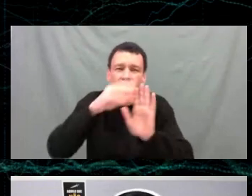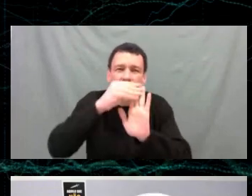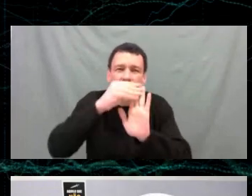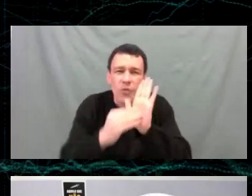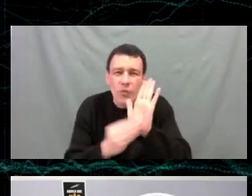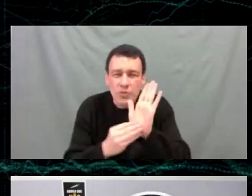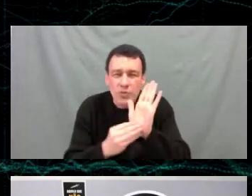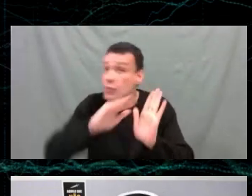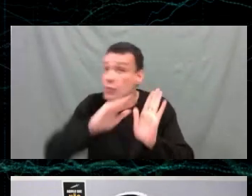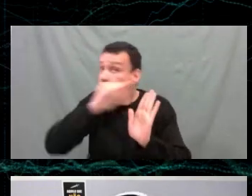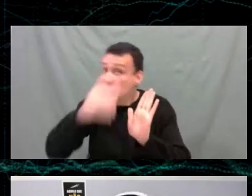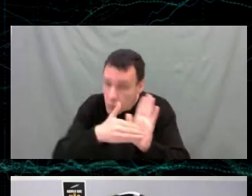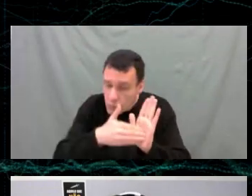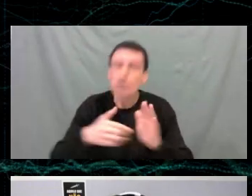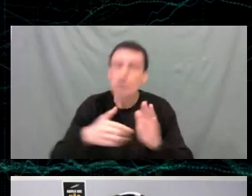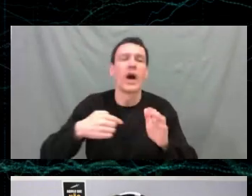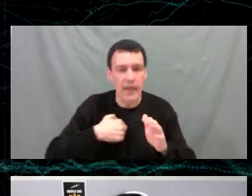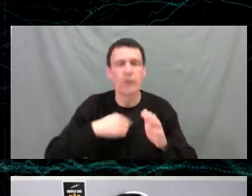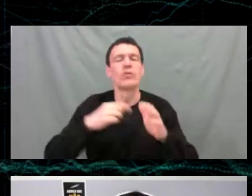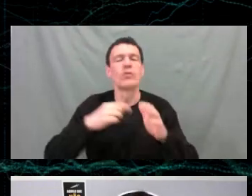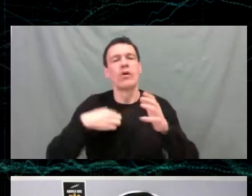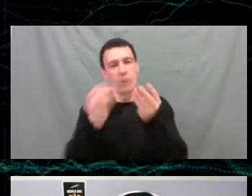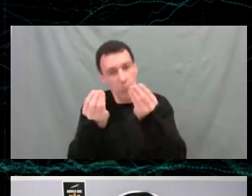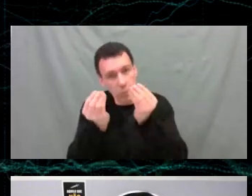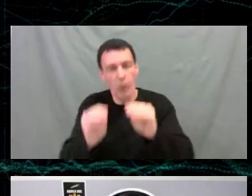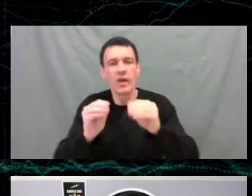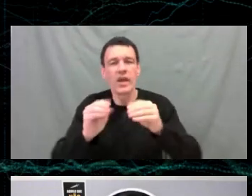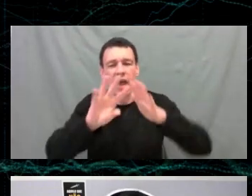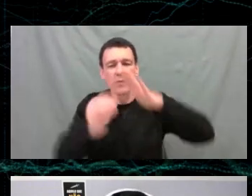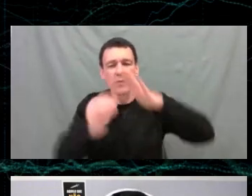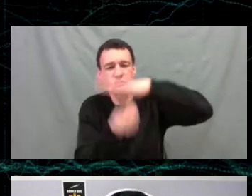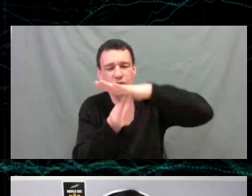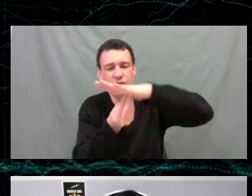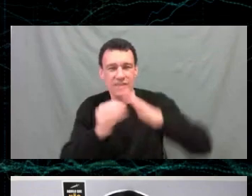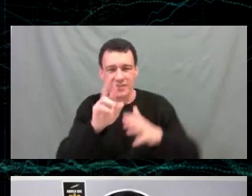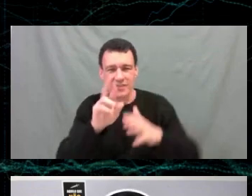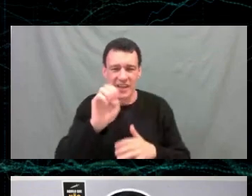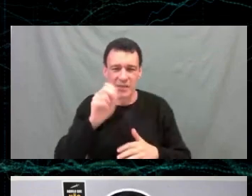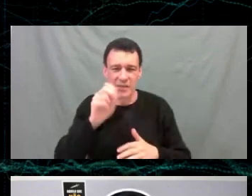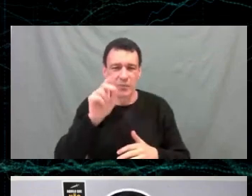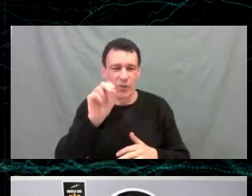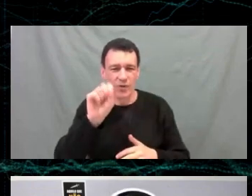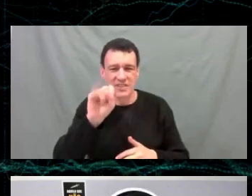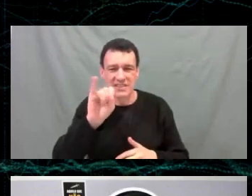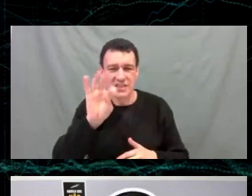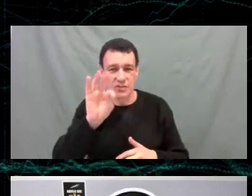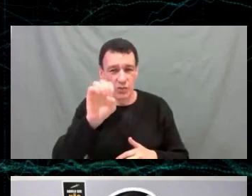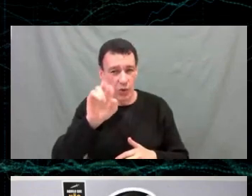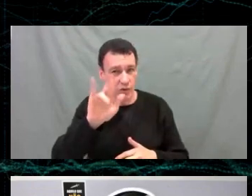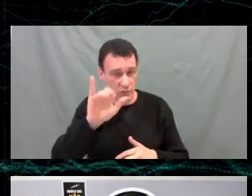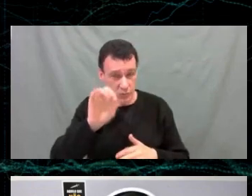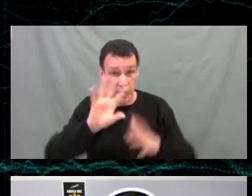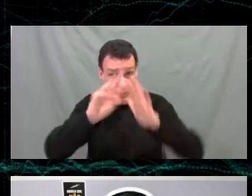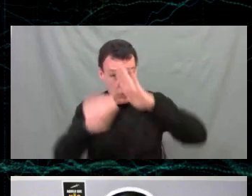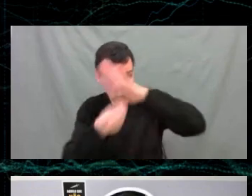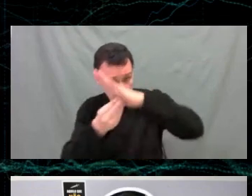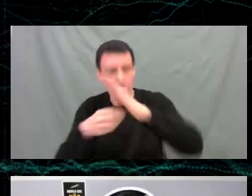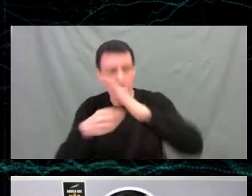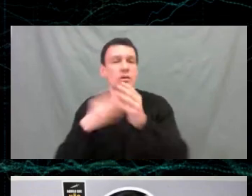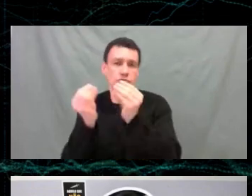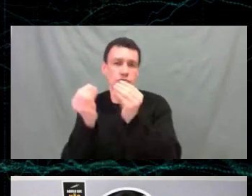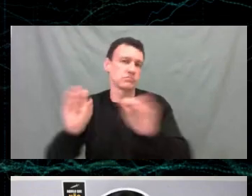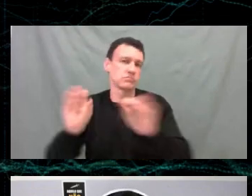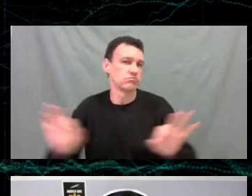Mutirão DevOps, tá? E aí vai dar para acessar lá e vocês podem ler depois com calma. Mas, assim, por exemplo, você tem aqui processos